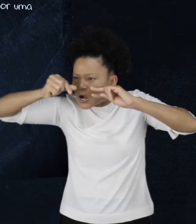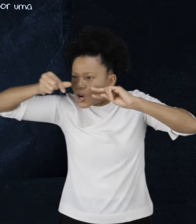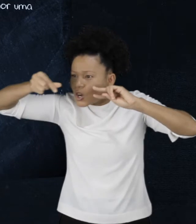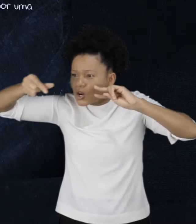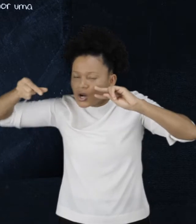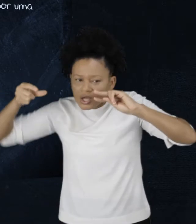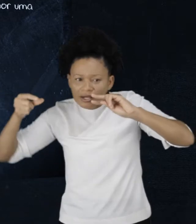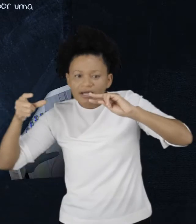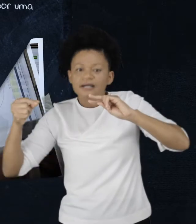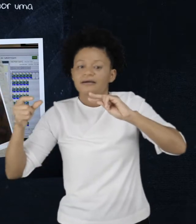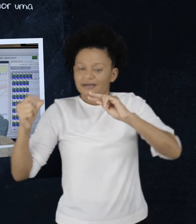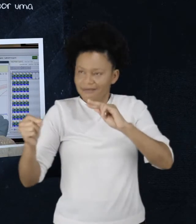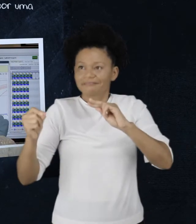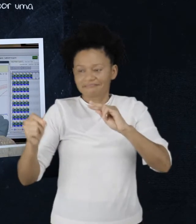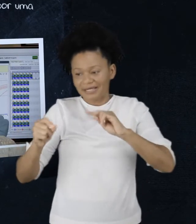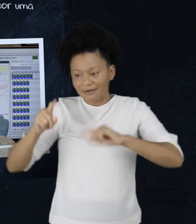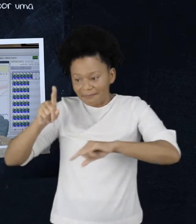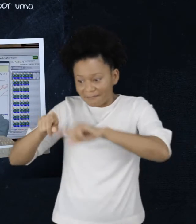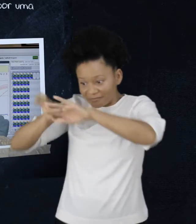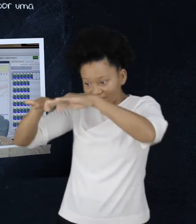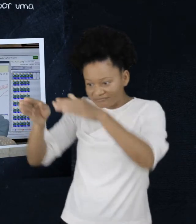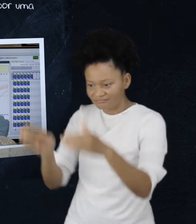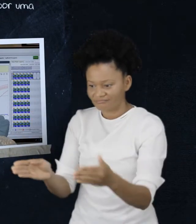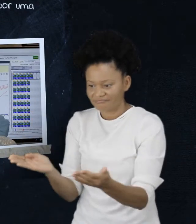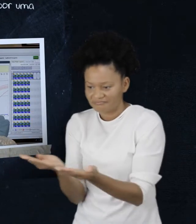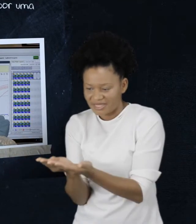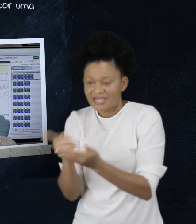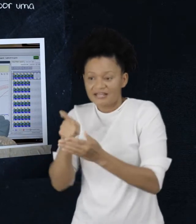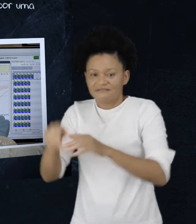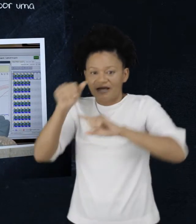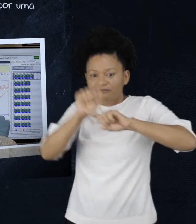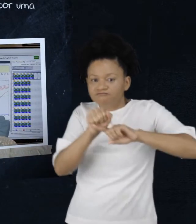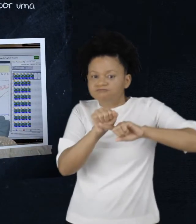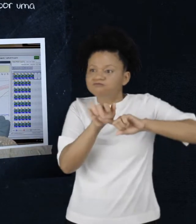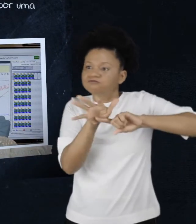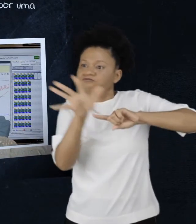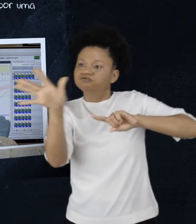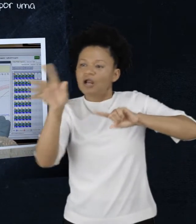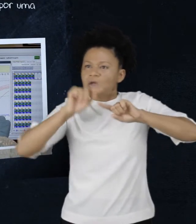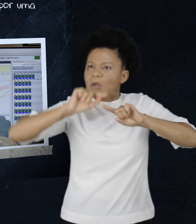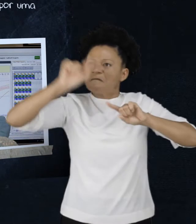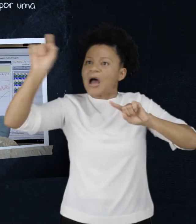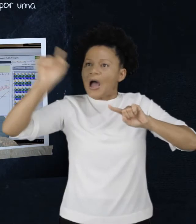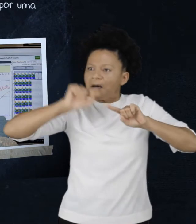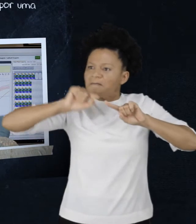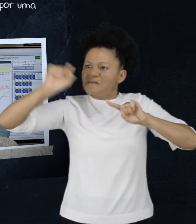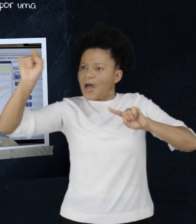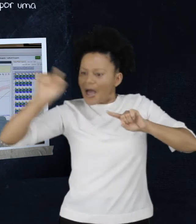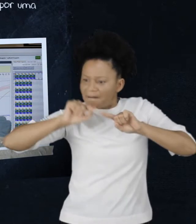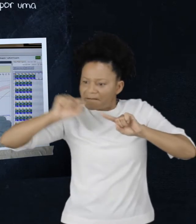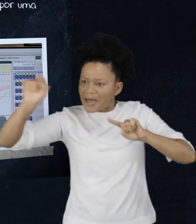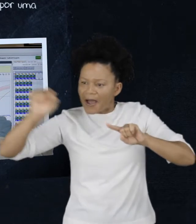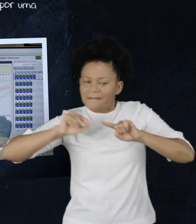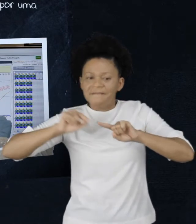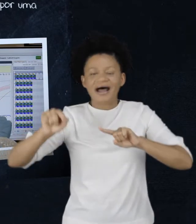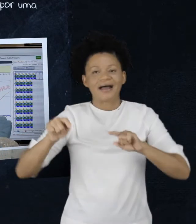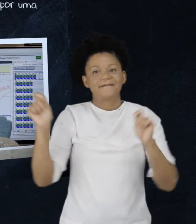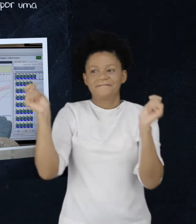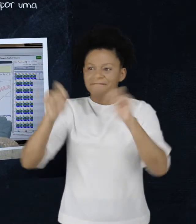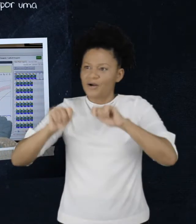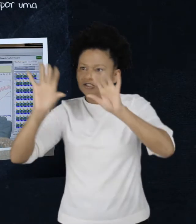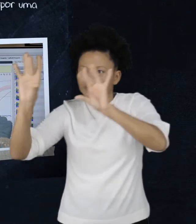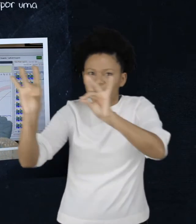cada ciclo pelo aparelho, gerando curvas de amplificação. Essas curvas de amplificação agora podem